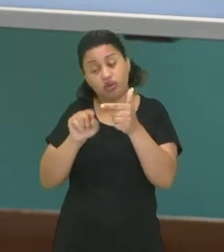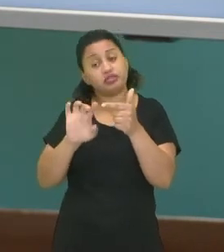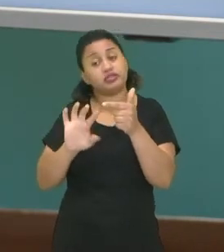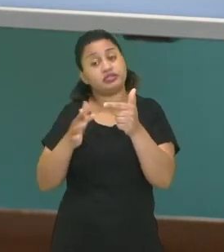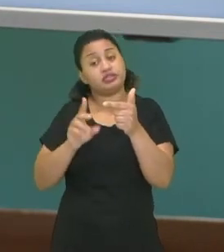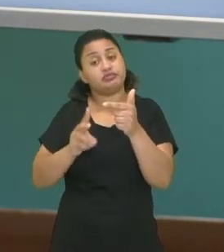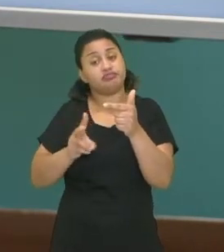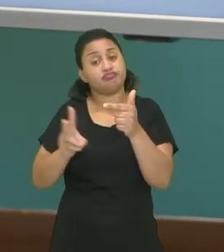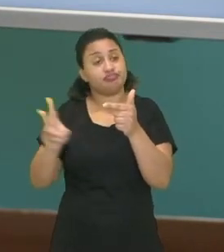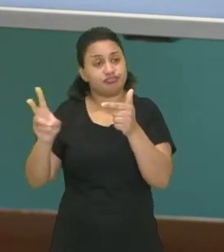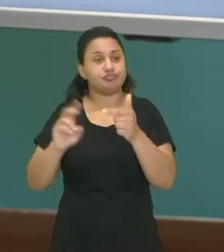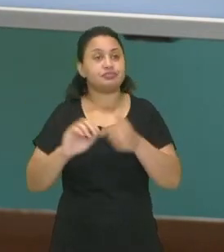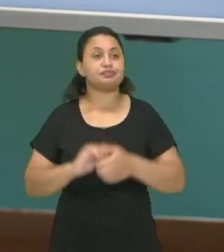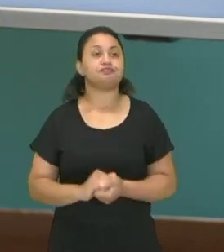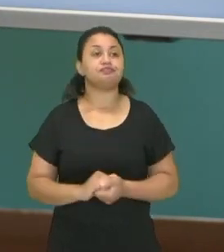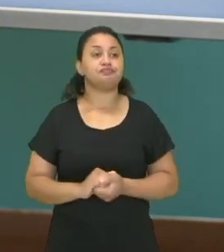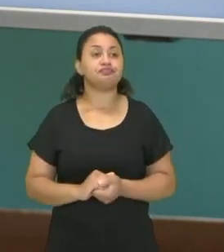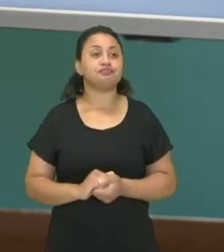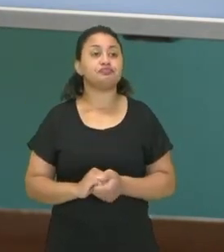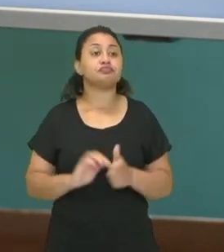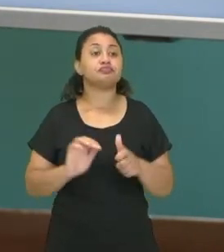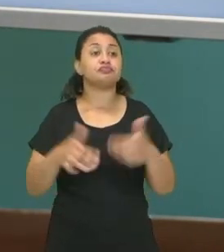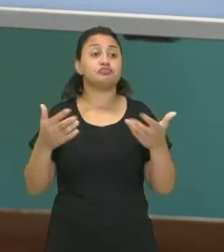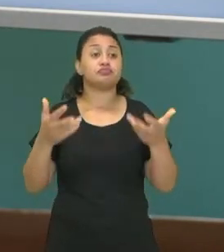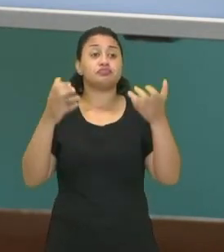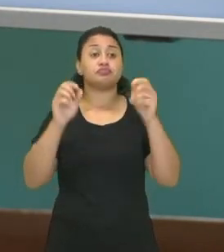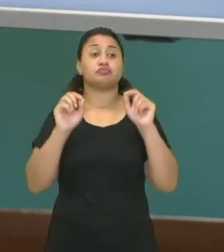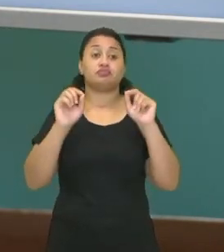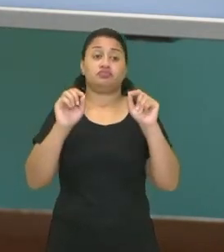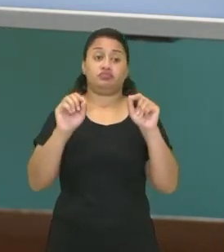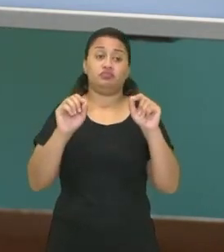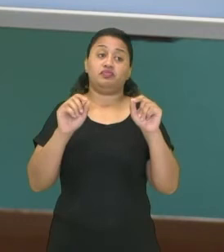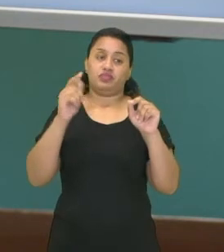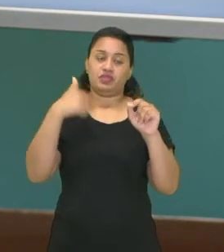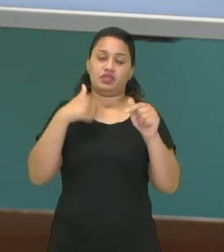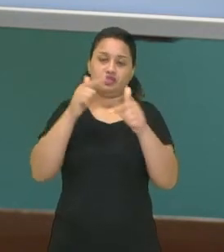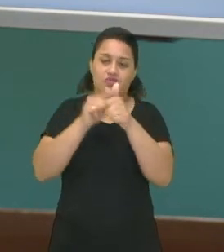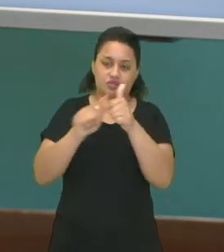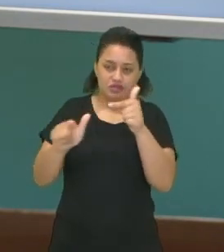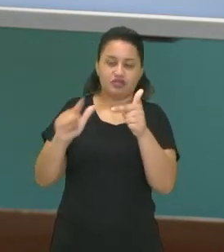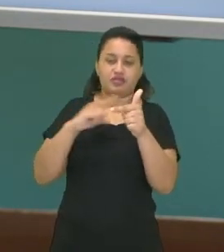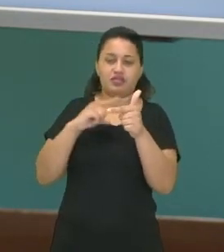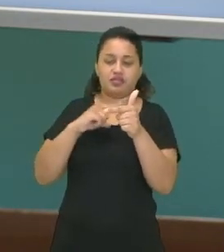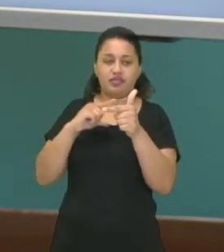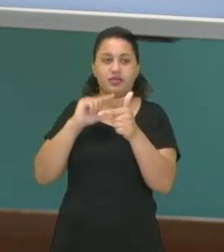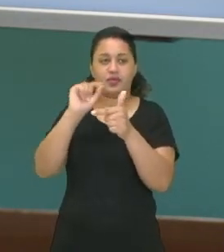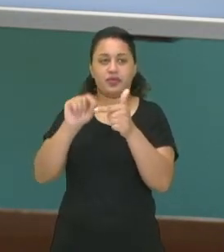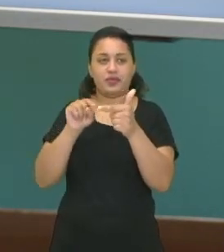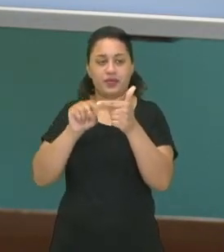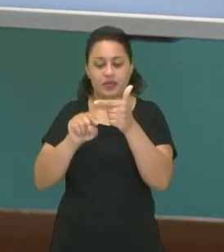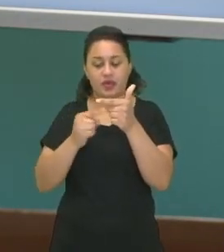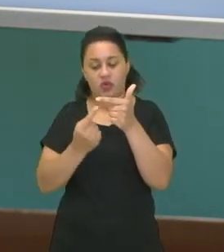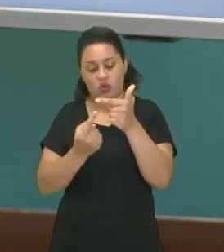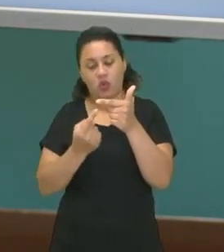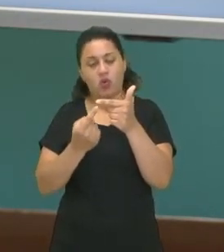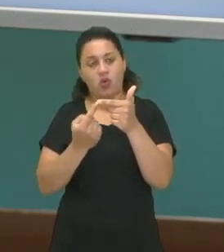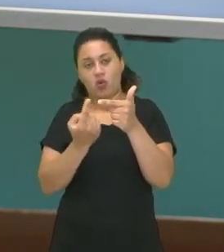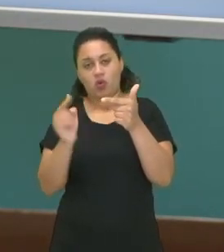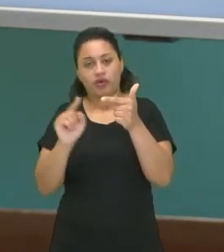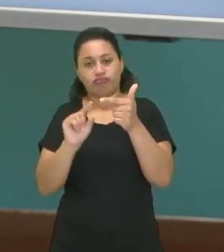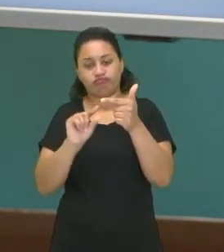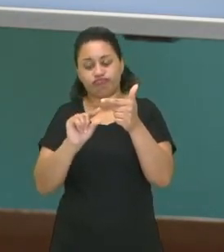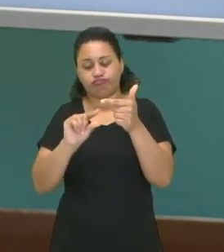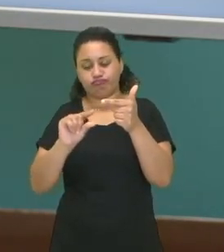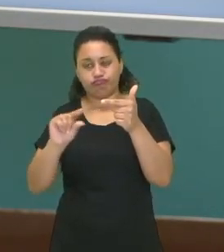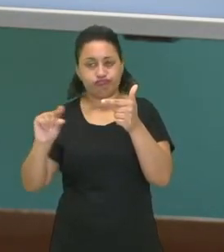naturais, tá bom? Ah, então tá joia. Então, olha lá, em uma divisão em que o quociente, né, é um ou mais algarismos da